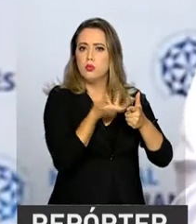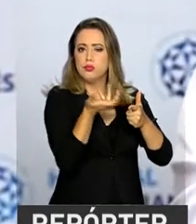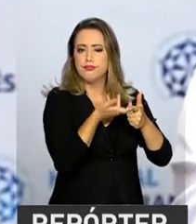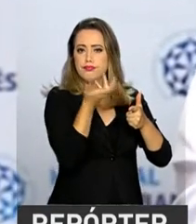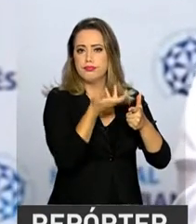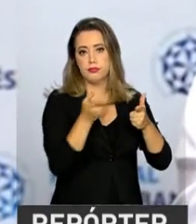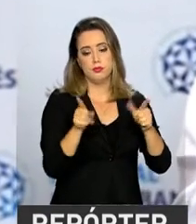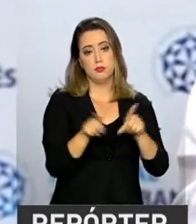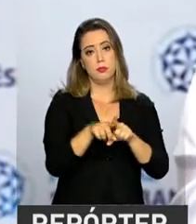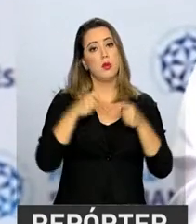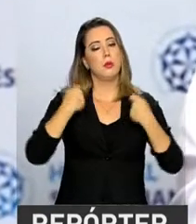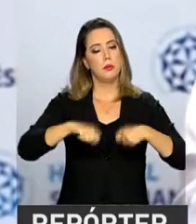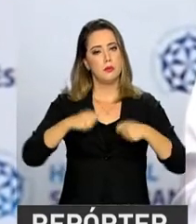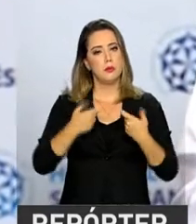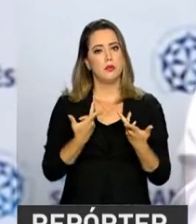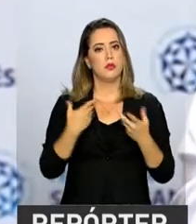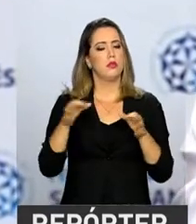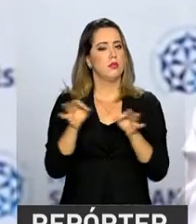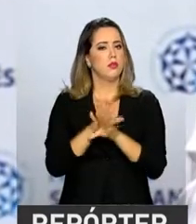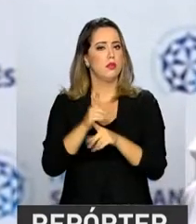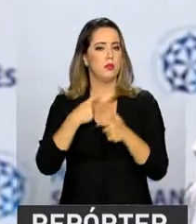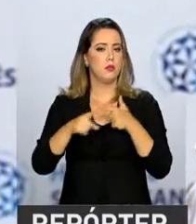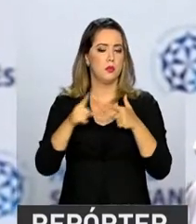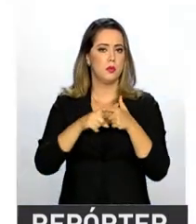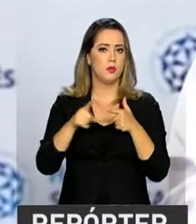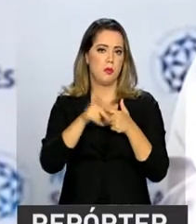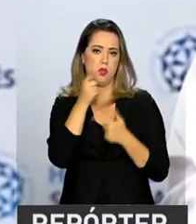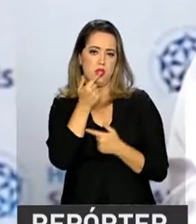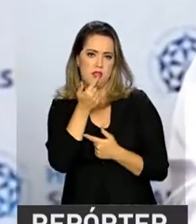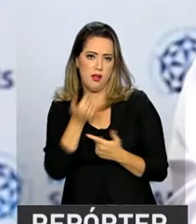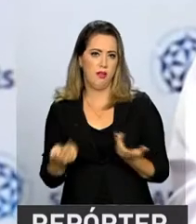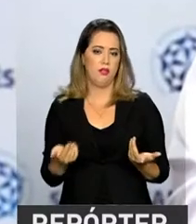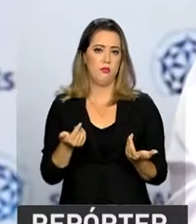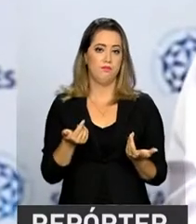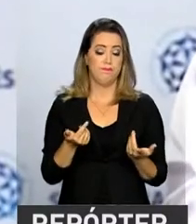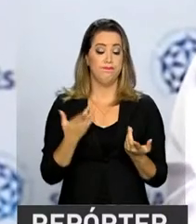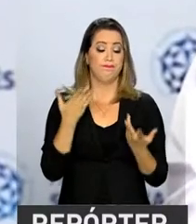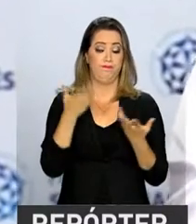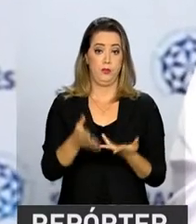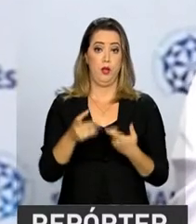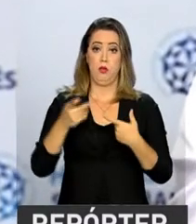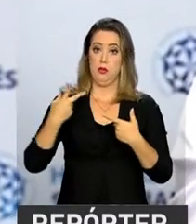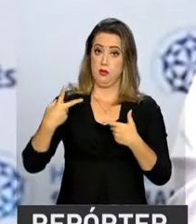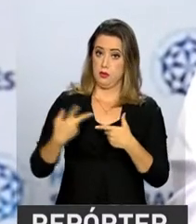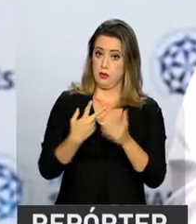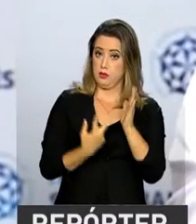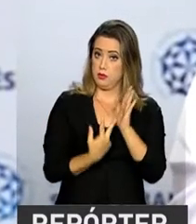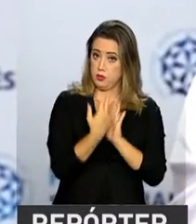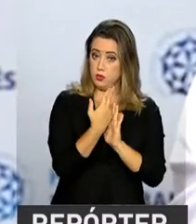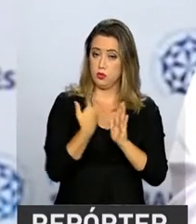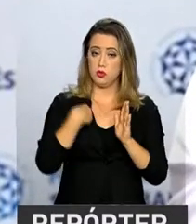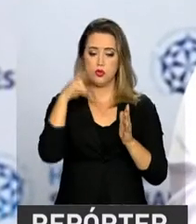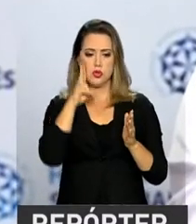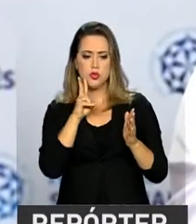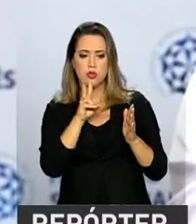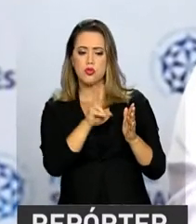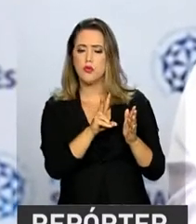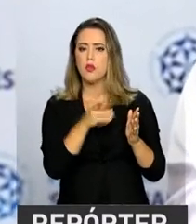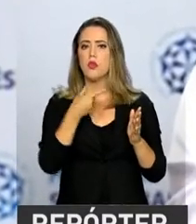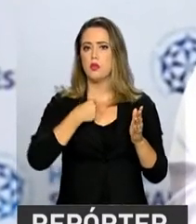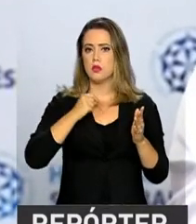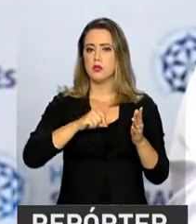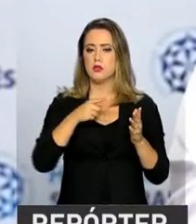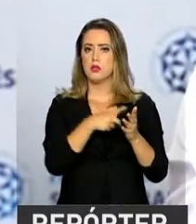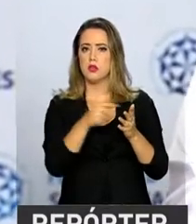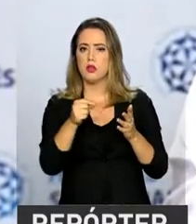retirada também deixa de ter o risco potencial de sangrar. Nesse momento da cirurgia, nós fizemos uma biópsia que se chama de congelação, que nos dá